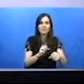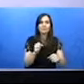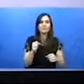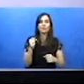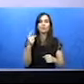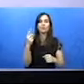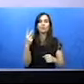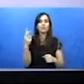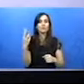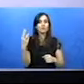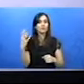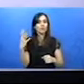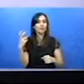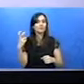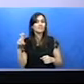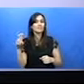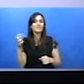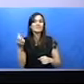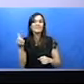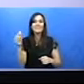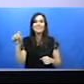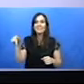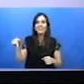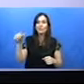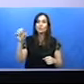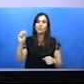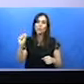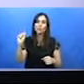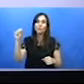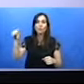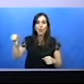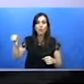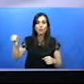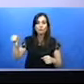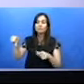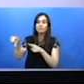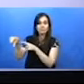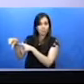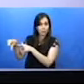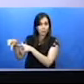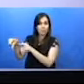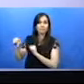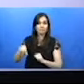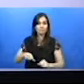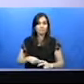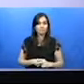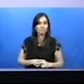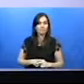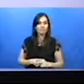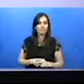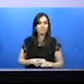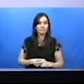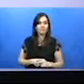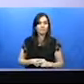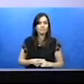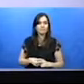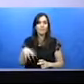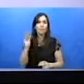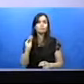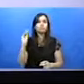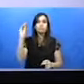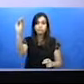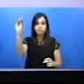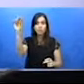1, 2, 3, 4, 5, 6, 7, 8, 9. número 9. Nós vamos preencher